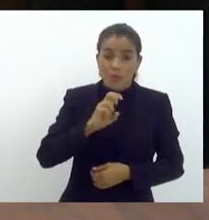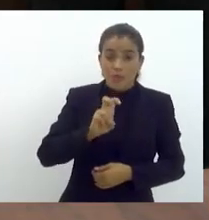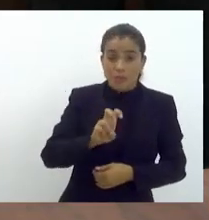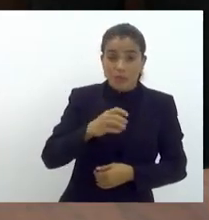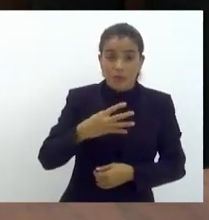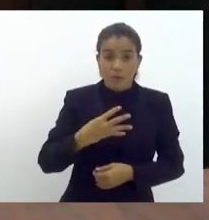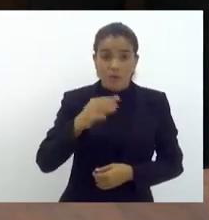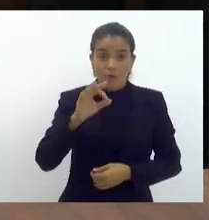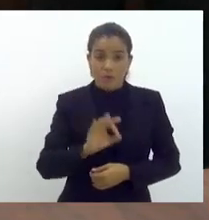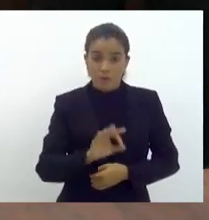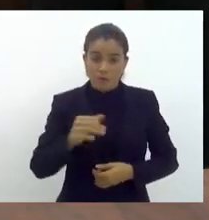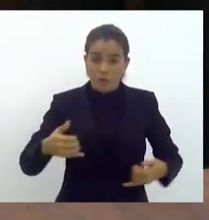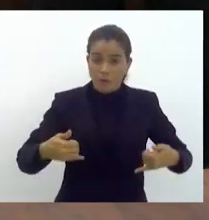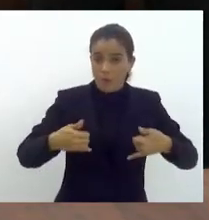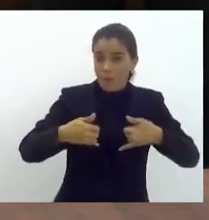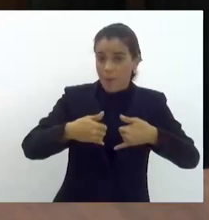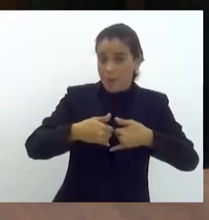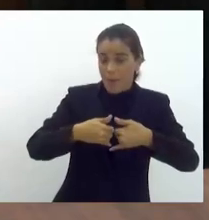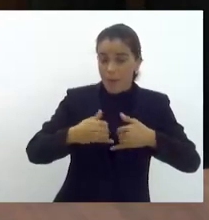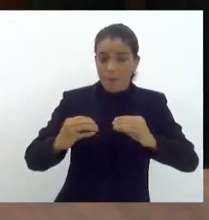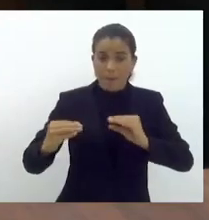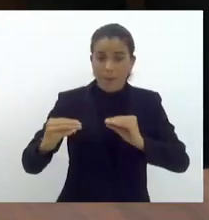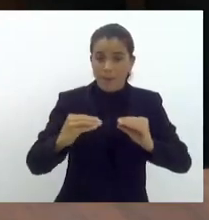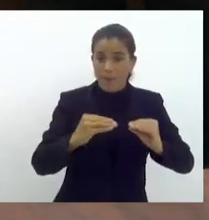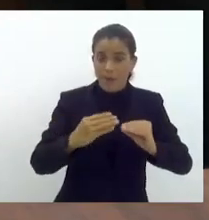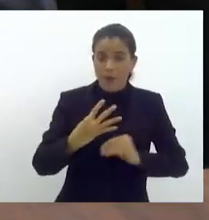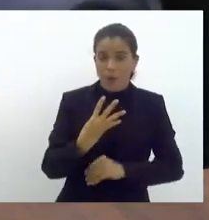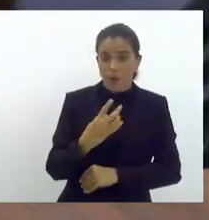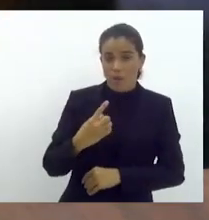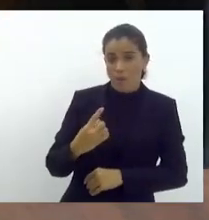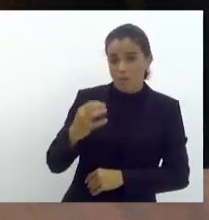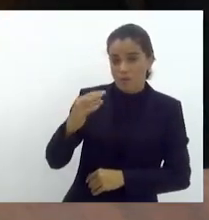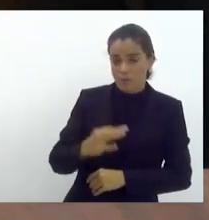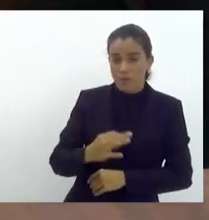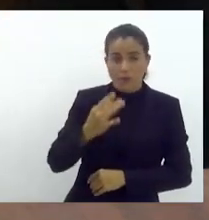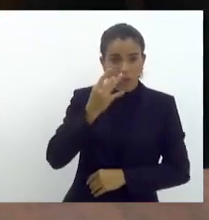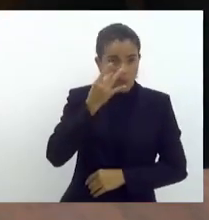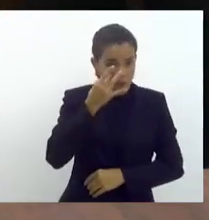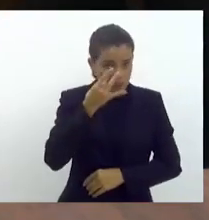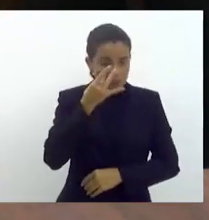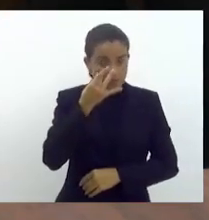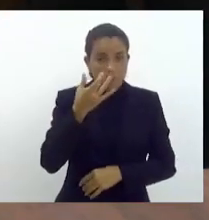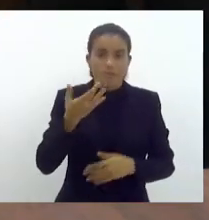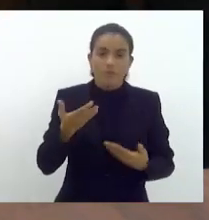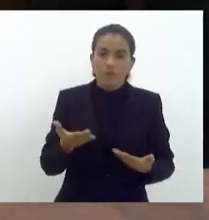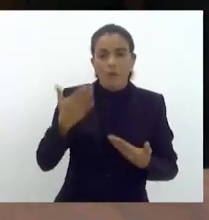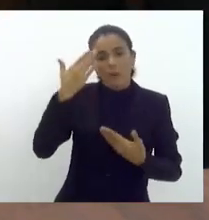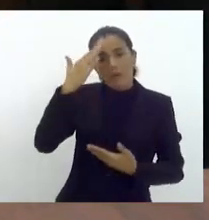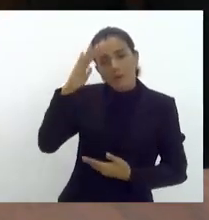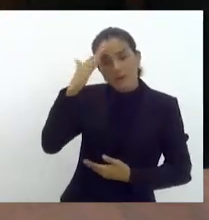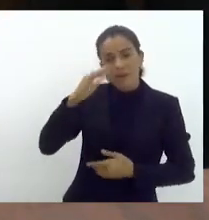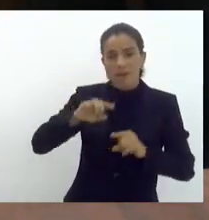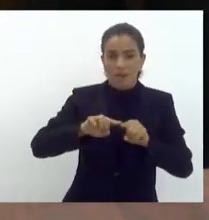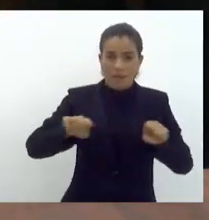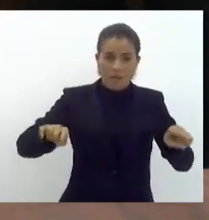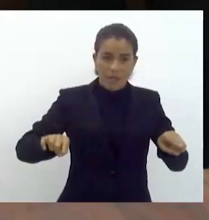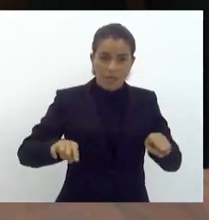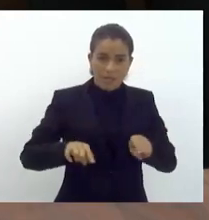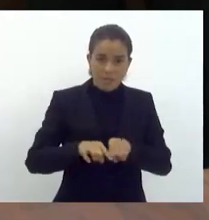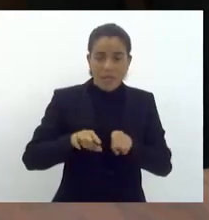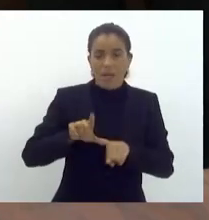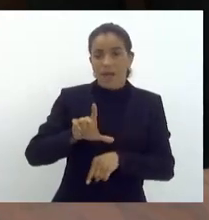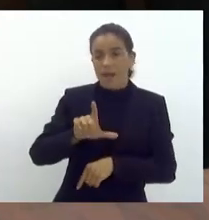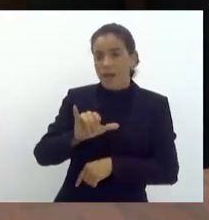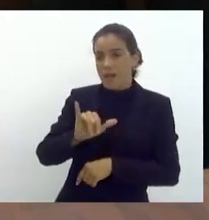54% dos atendimentos e 41% foram presenciais então entender que a sala lilás hoje